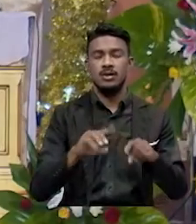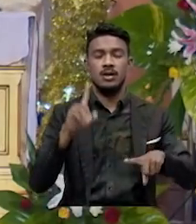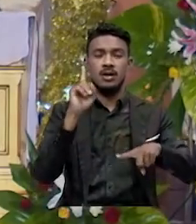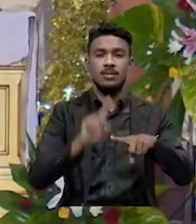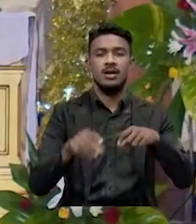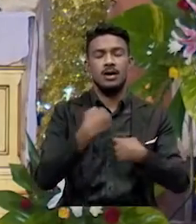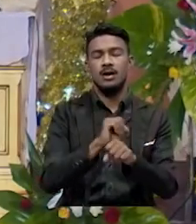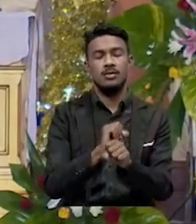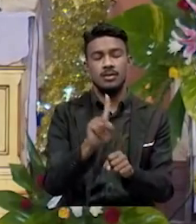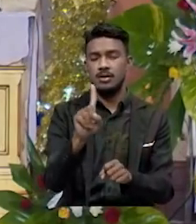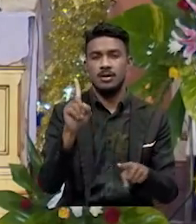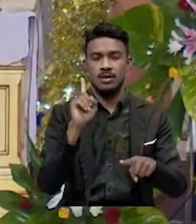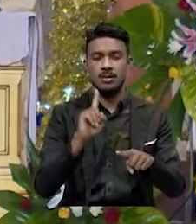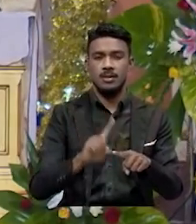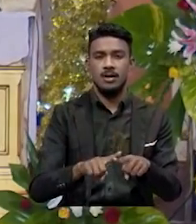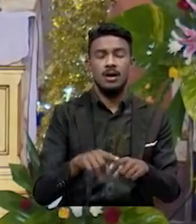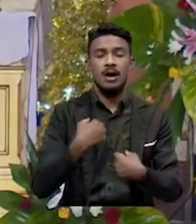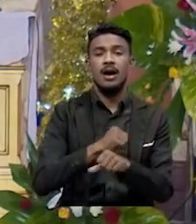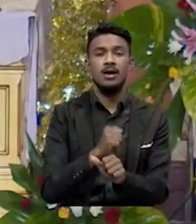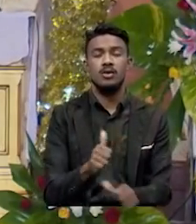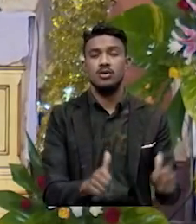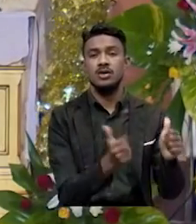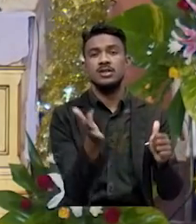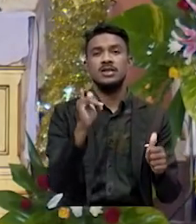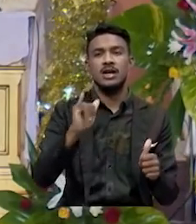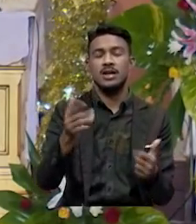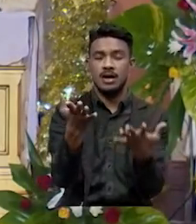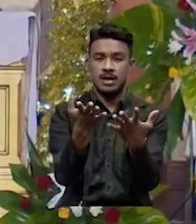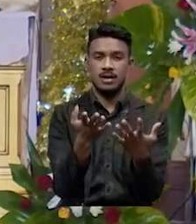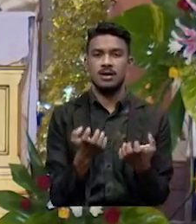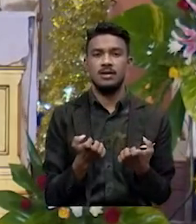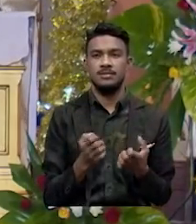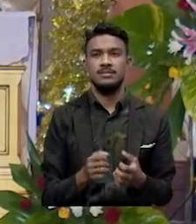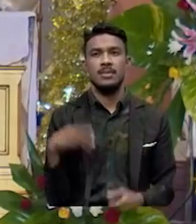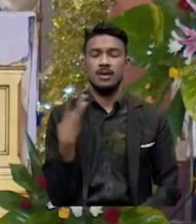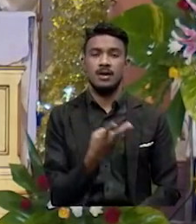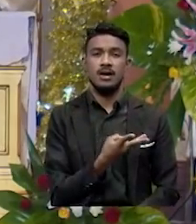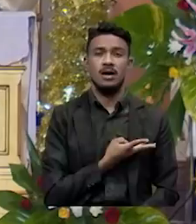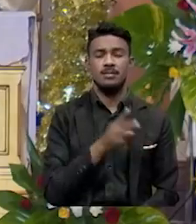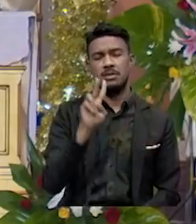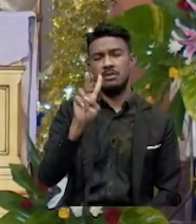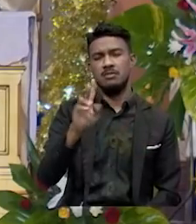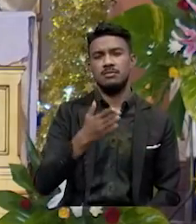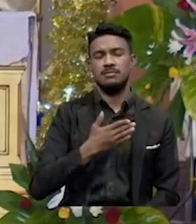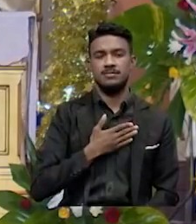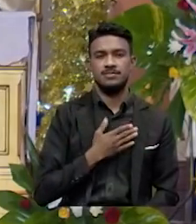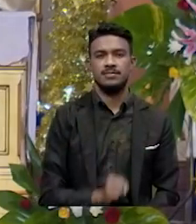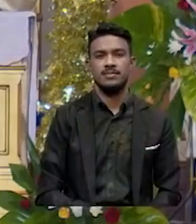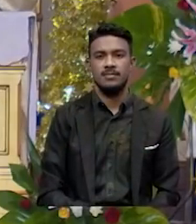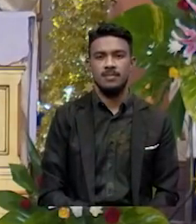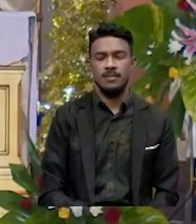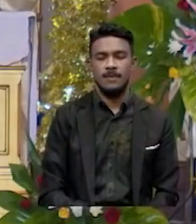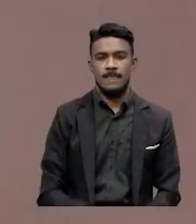halu de altuir sirnia voluntari sirnia hakarat ami na iruani nia